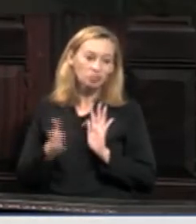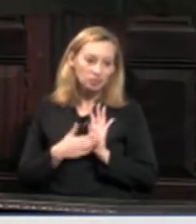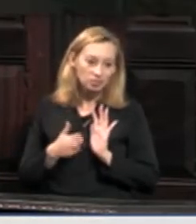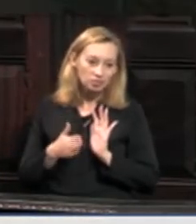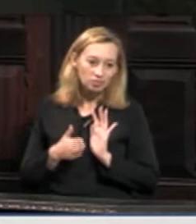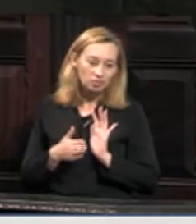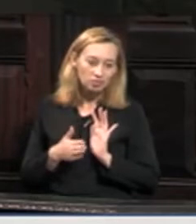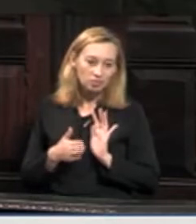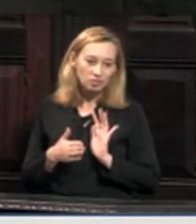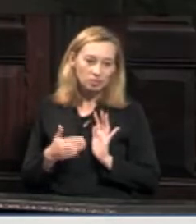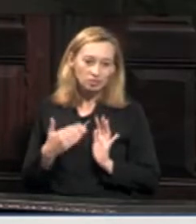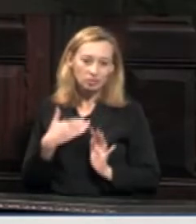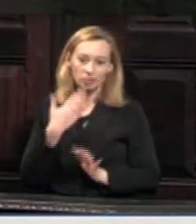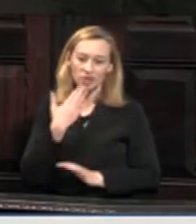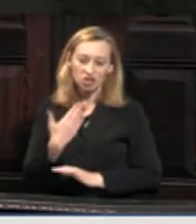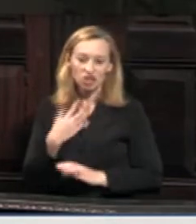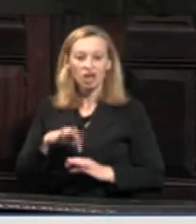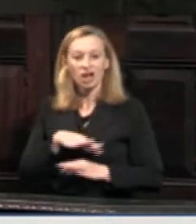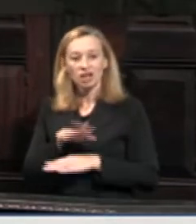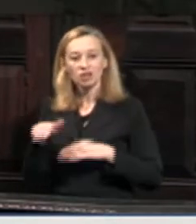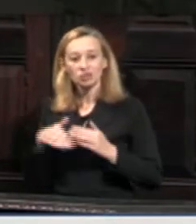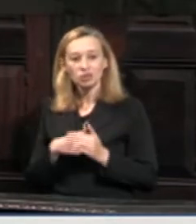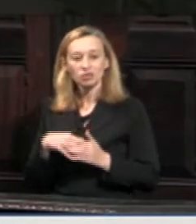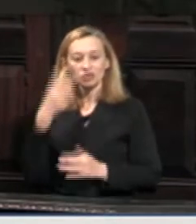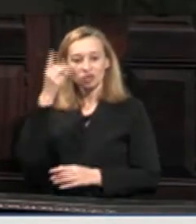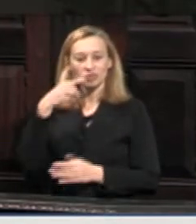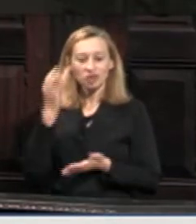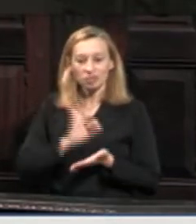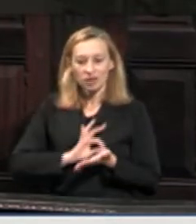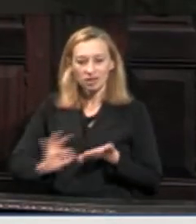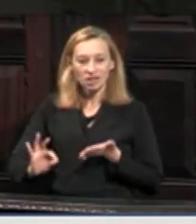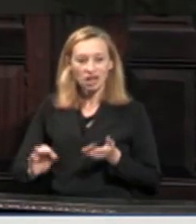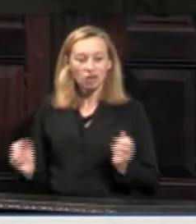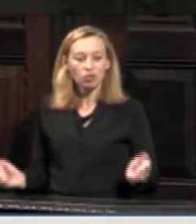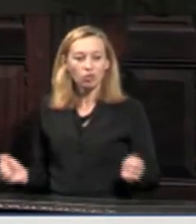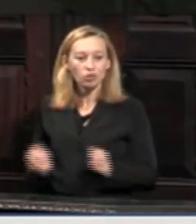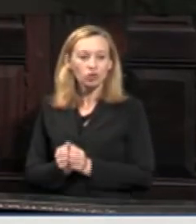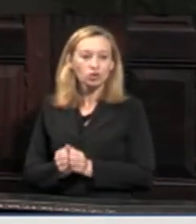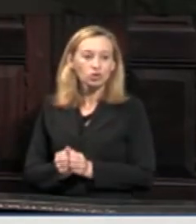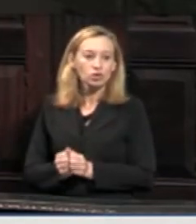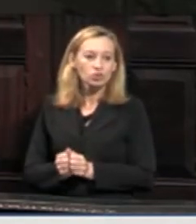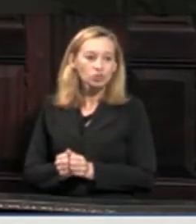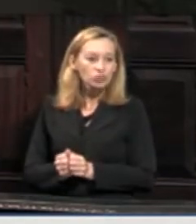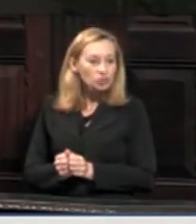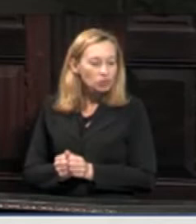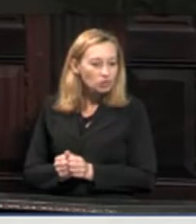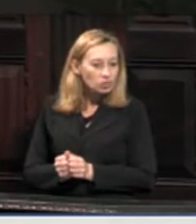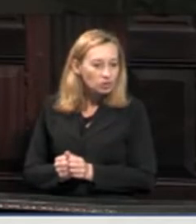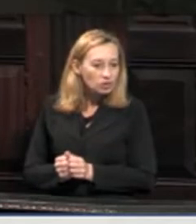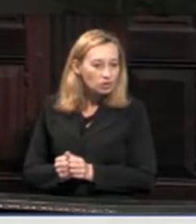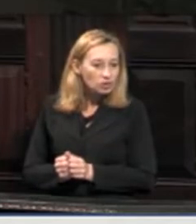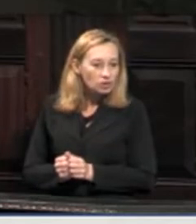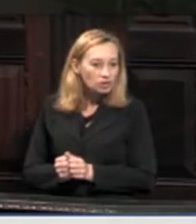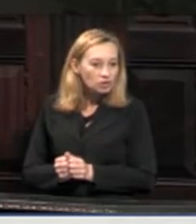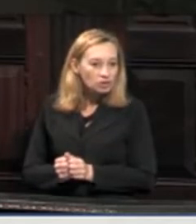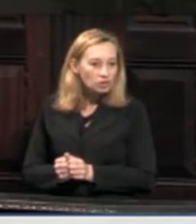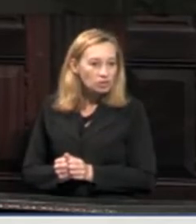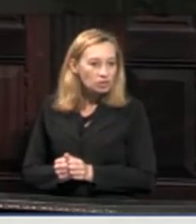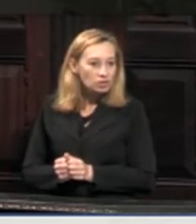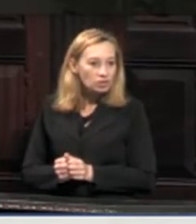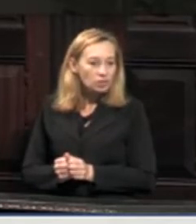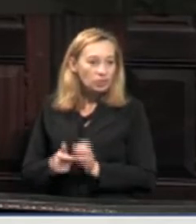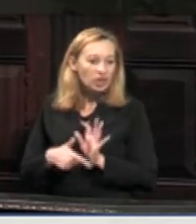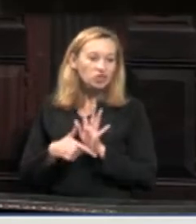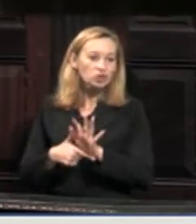deputados, inclusive ao deputado Mulim, para assinar em conjunto, para andar enquanto Comissão de Mulheres da